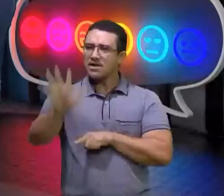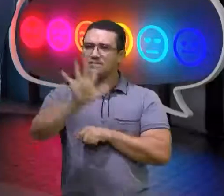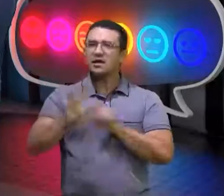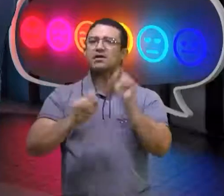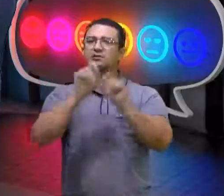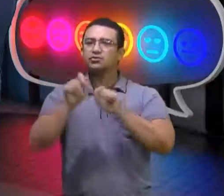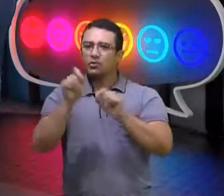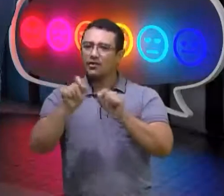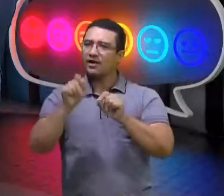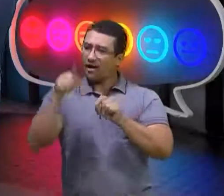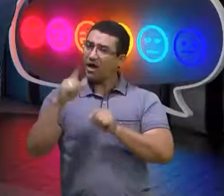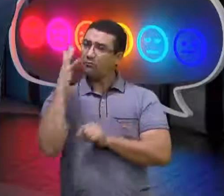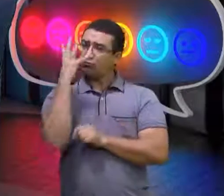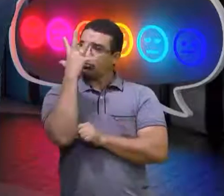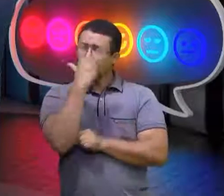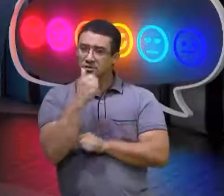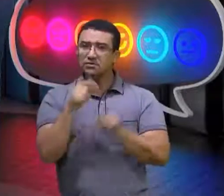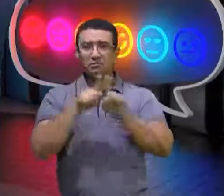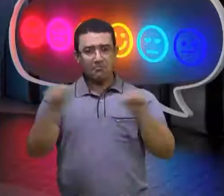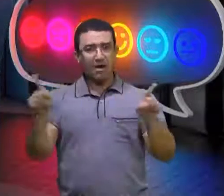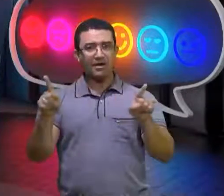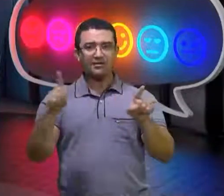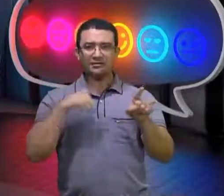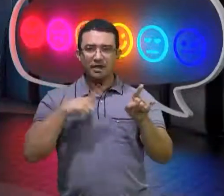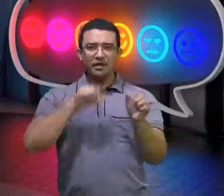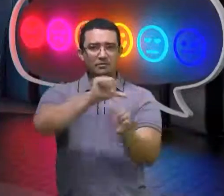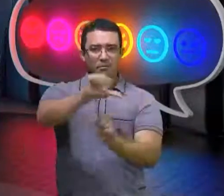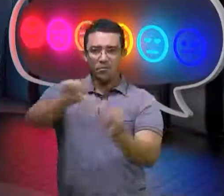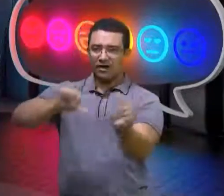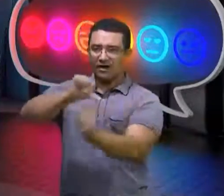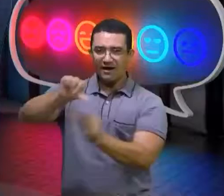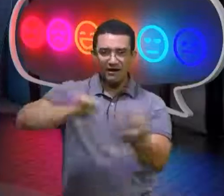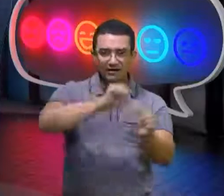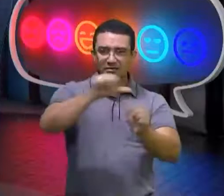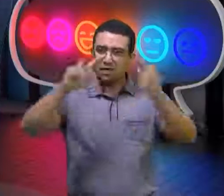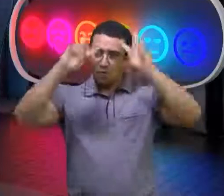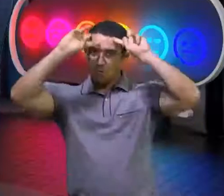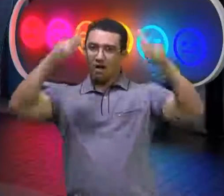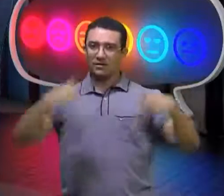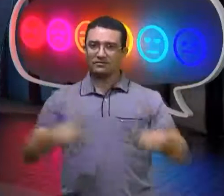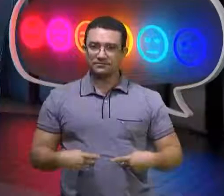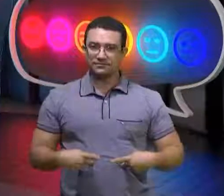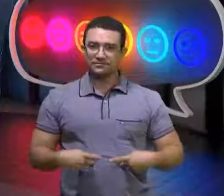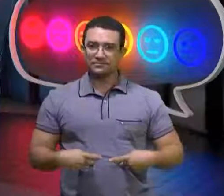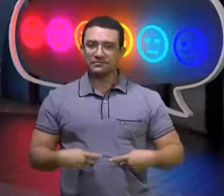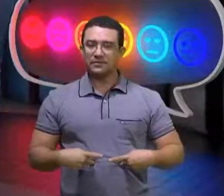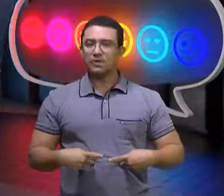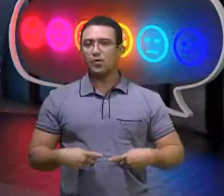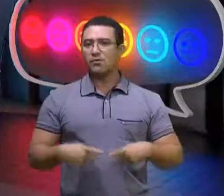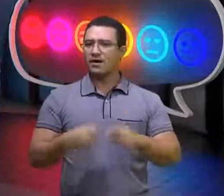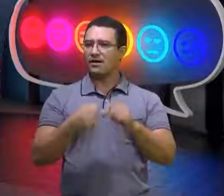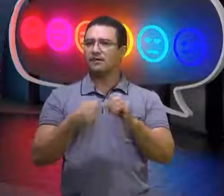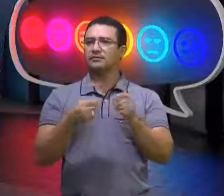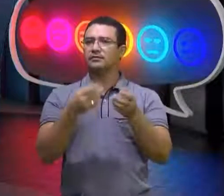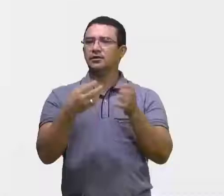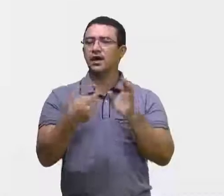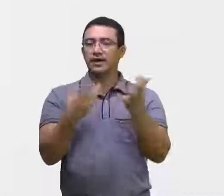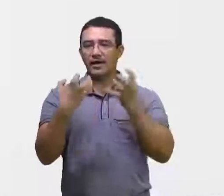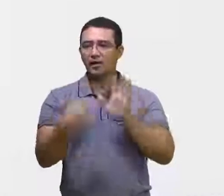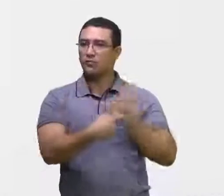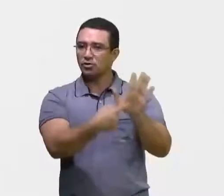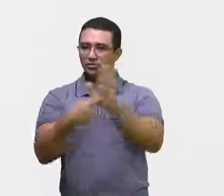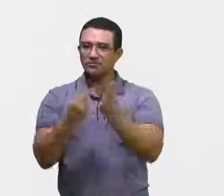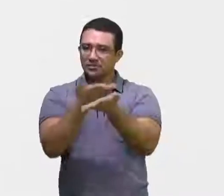tem ali, que são lindas e maravilhosas, mas que tem ali a interferência humana. E uma das que eu trago para vocês, olha só, é